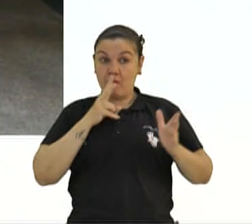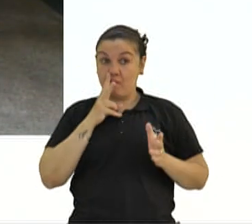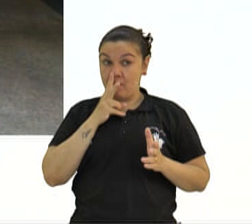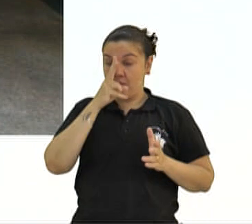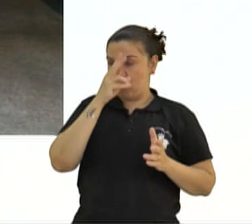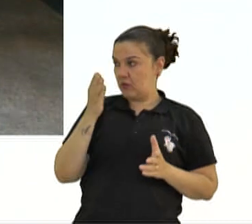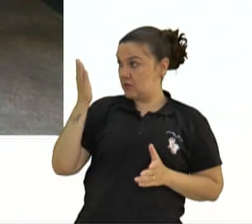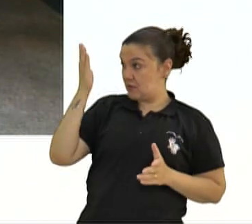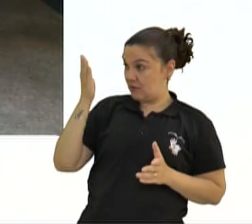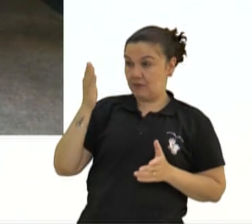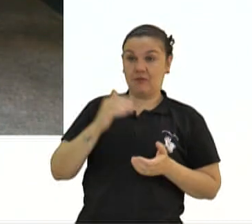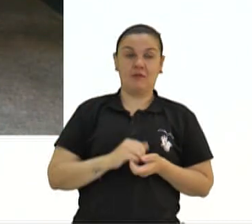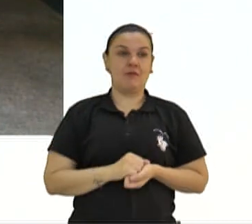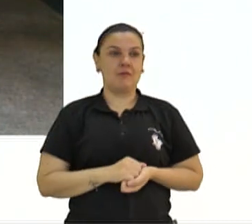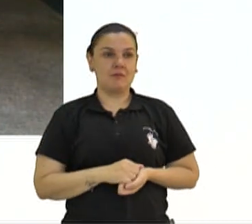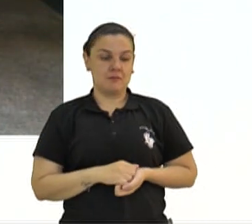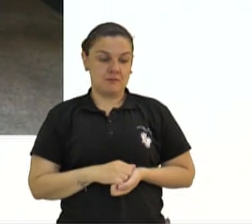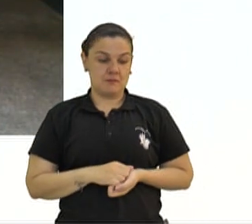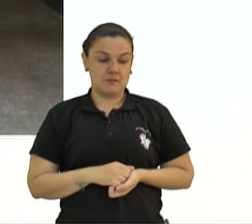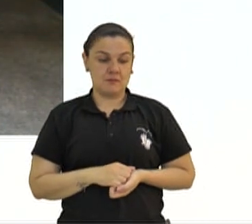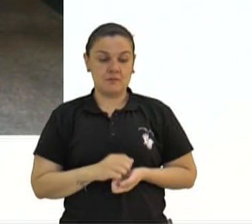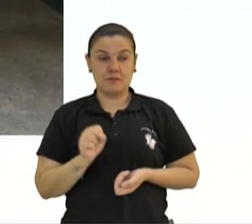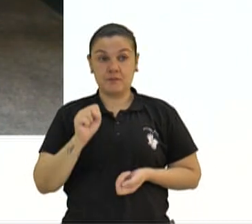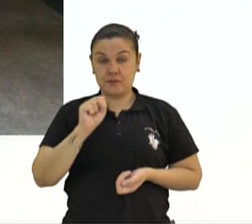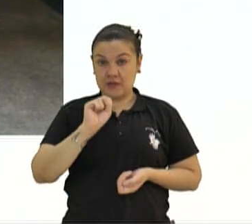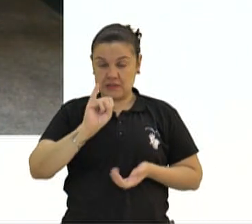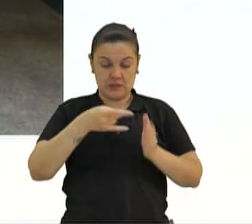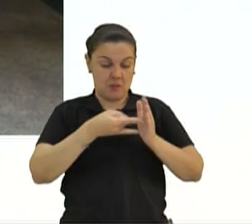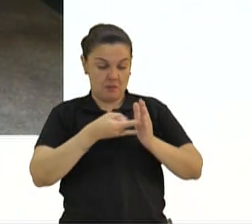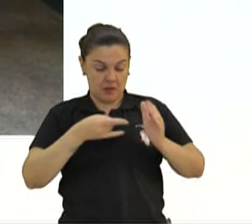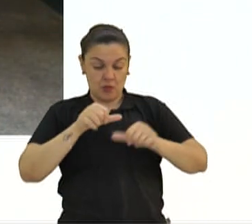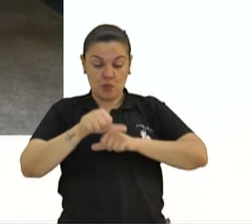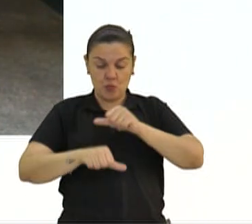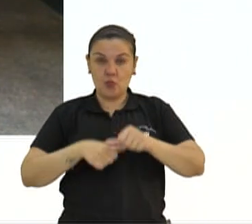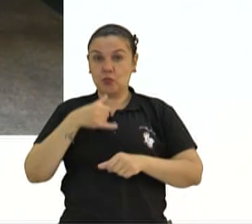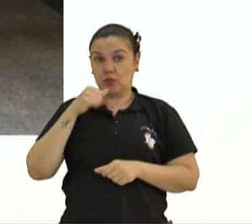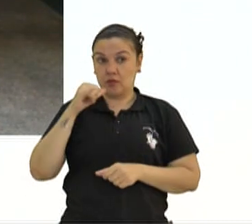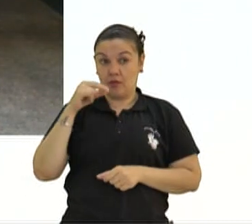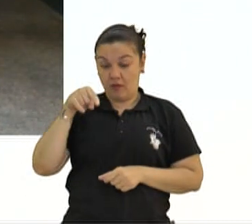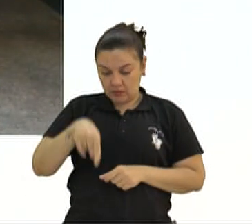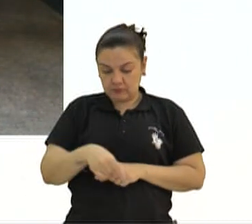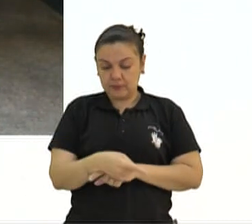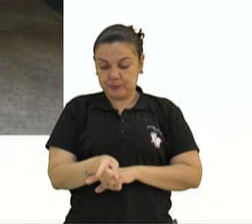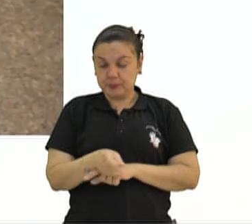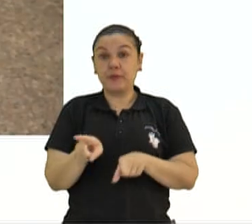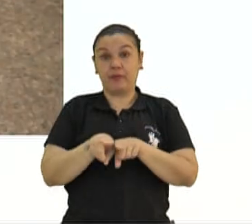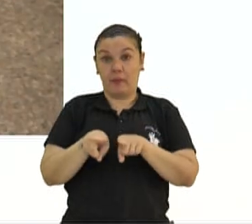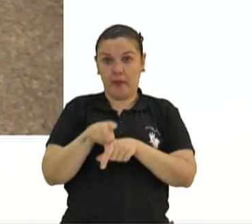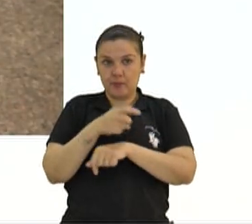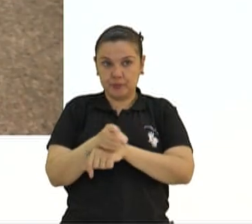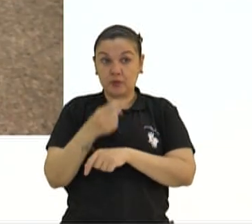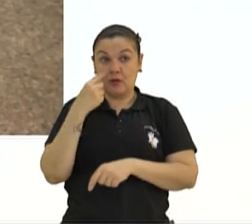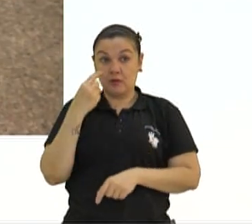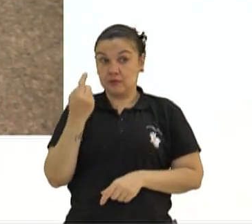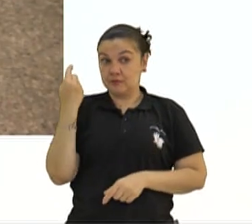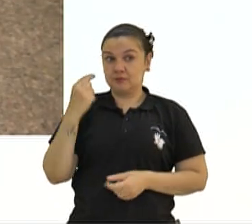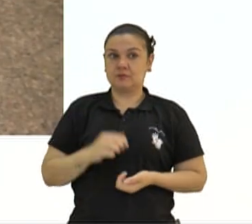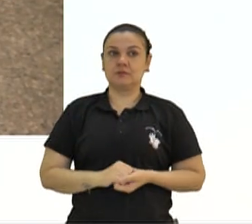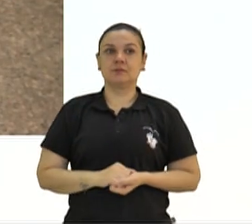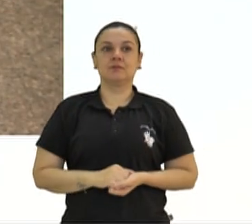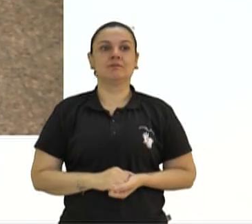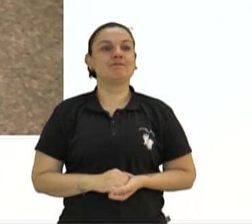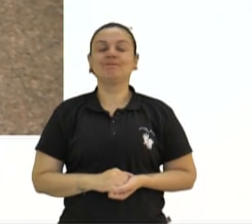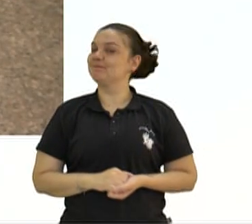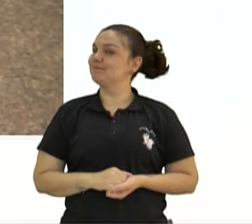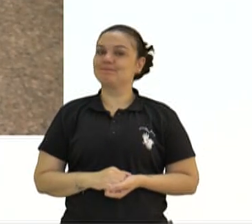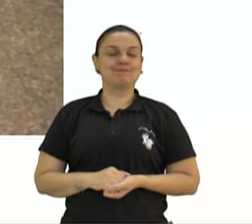aqui, dessa bobina. Se magnetismo se converte em eletricidade, a agulha deve se mexer. Perfeito. Olha, não acontece nada.